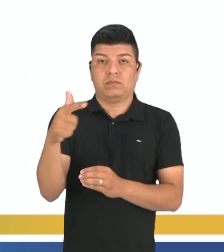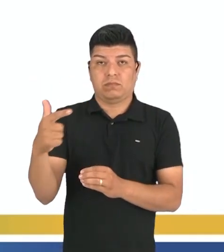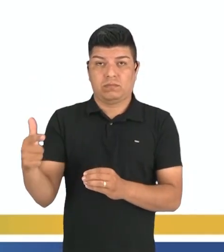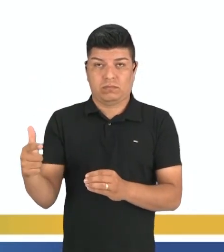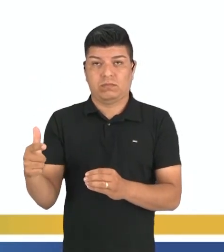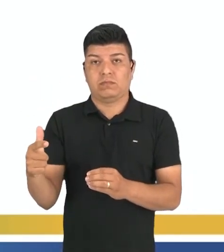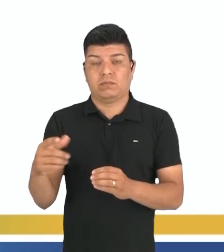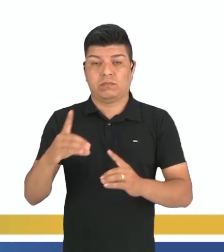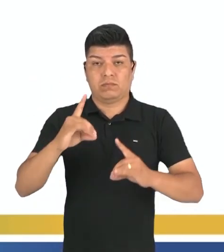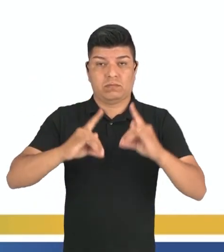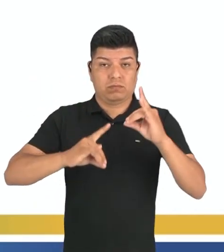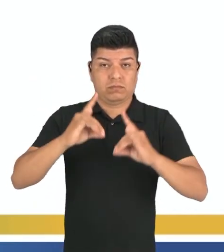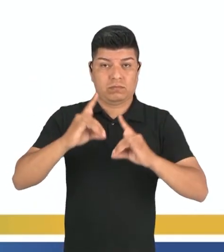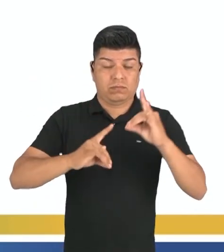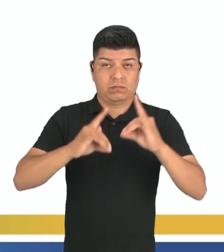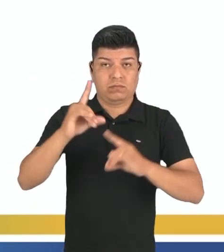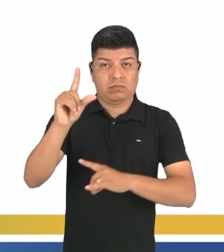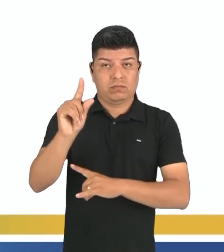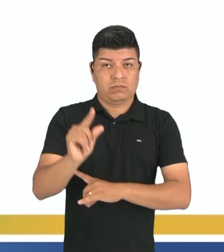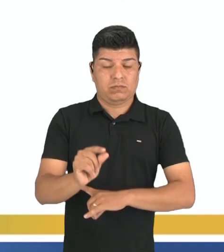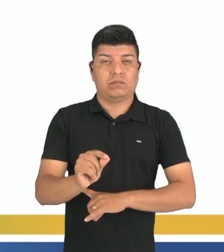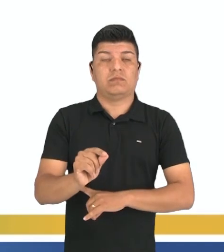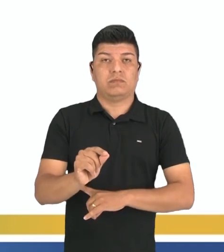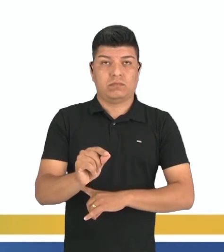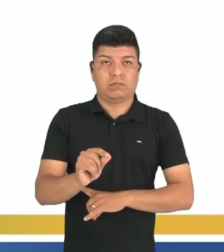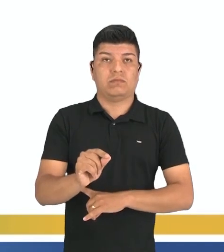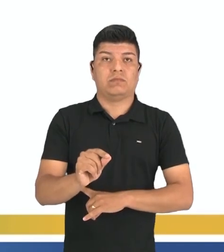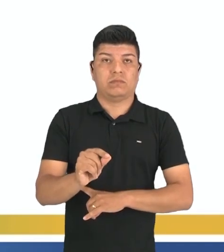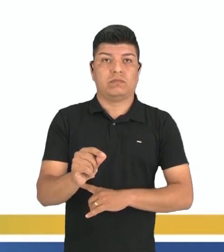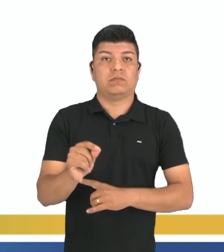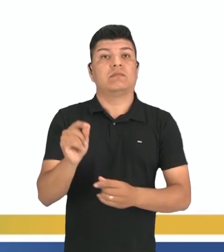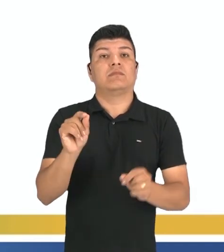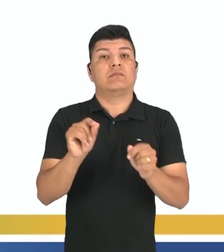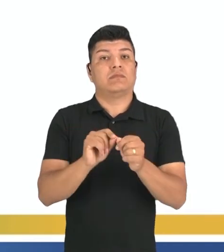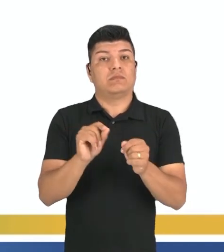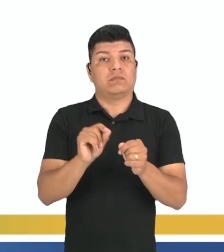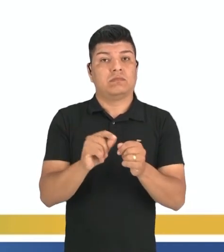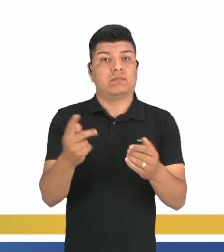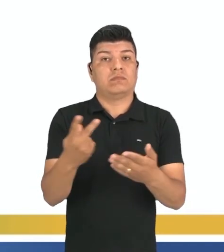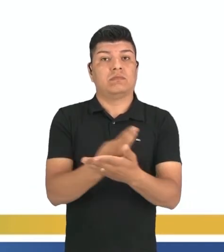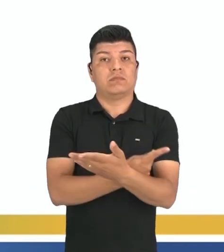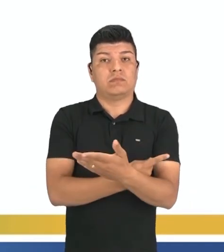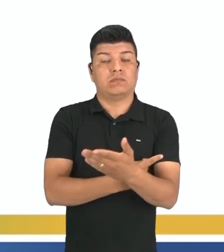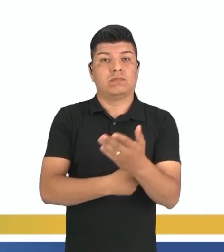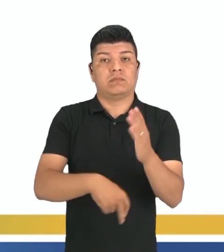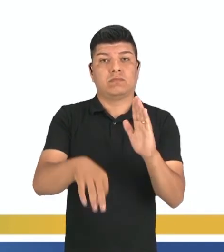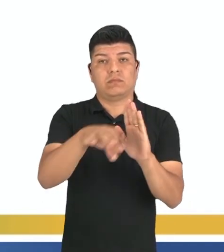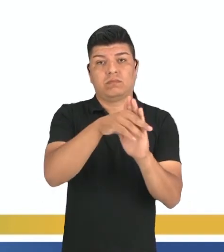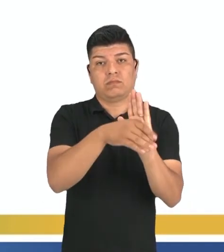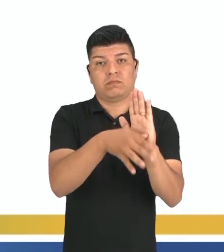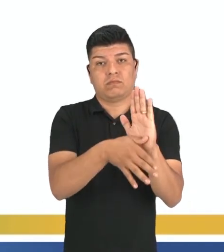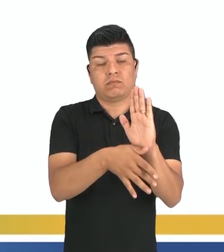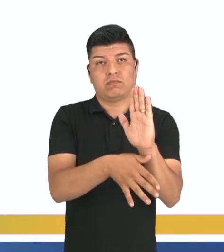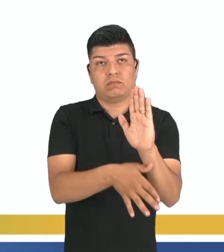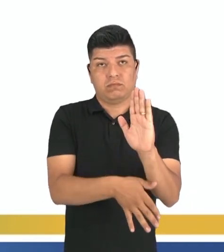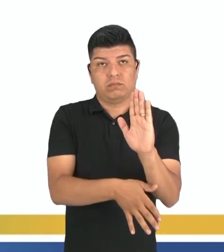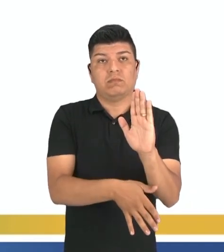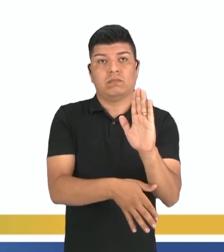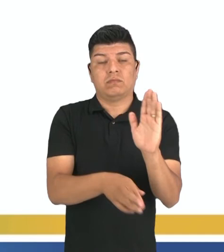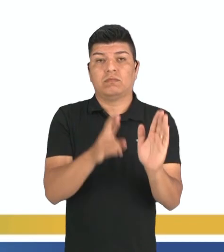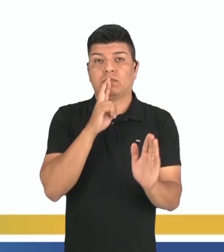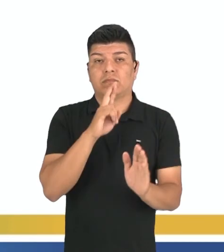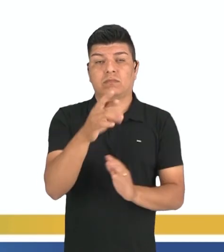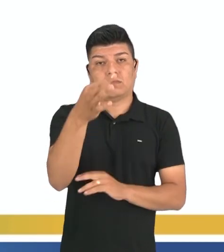desses hormônios eles diminuem e é isso que faz com que ocorra a descamação do endométrio. Então, a